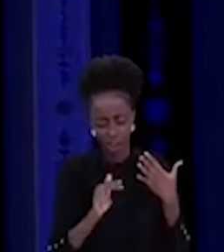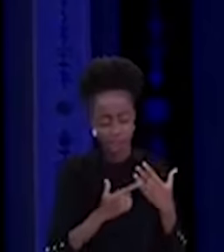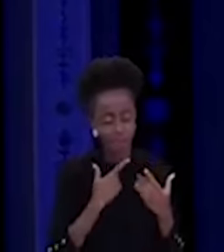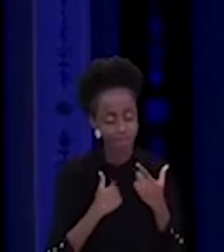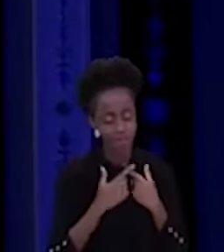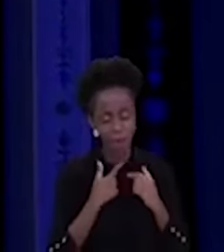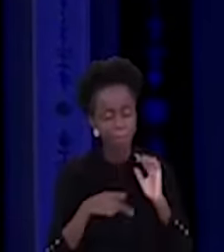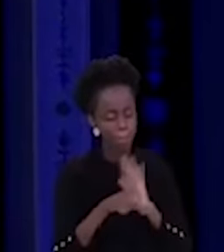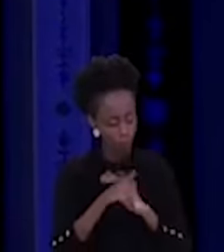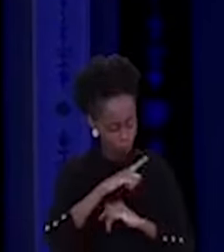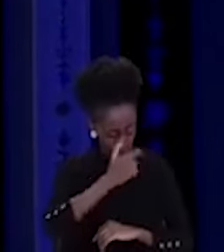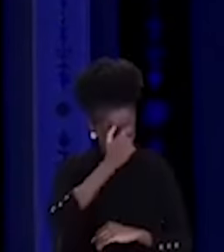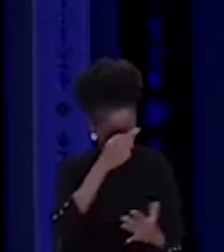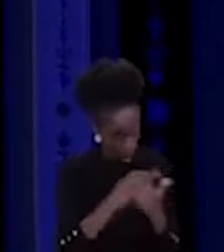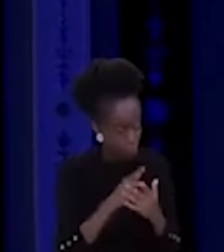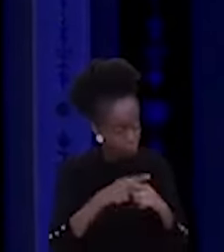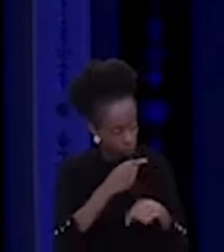voluntariamente, conscientemente.